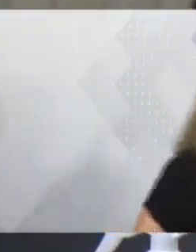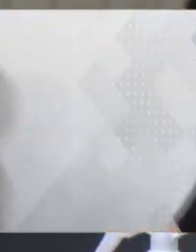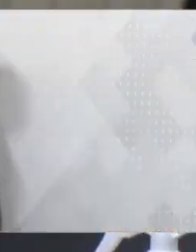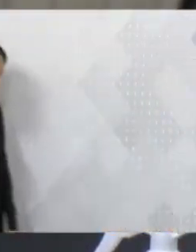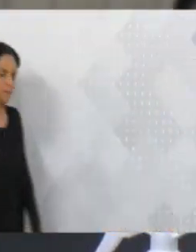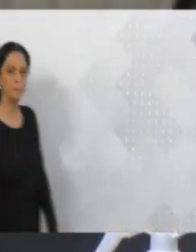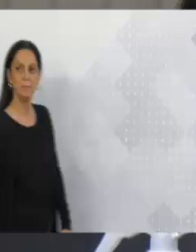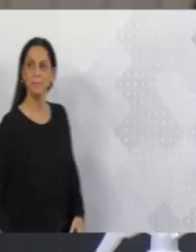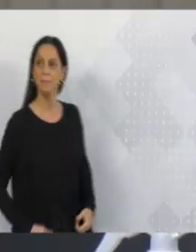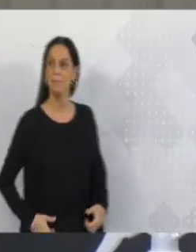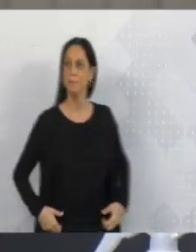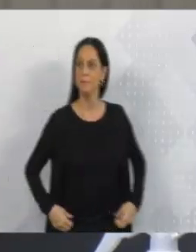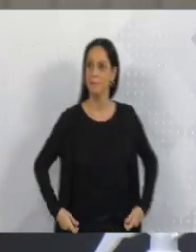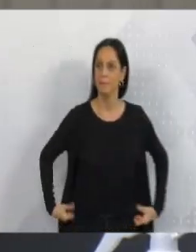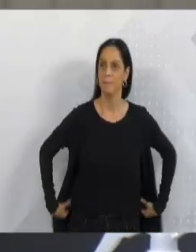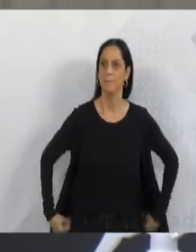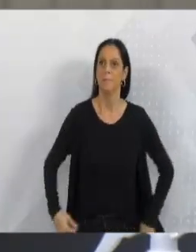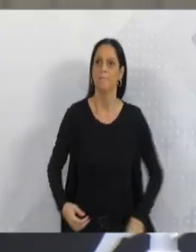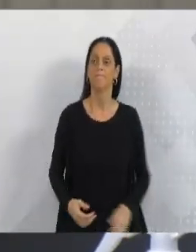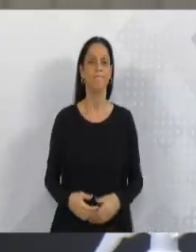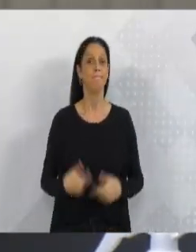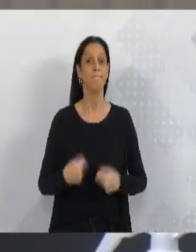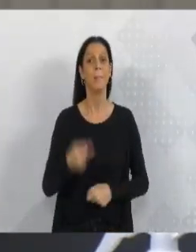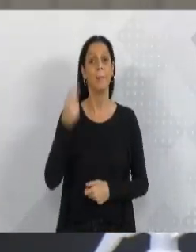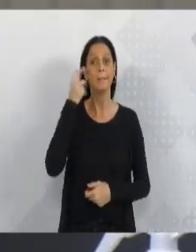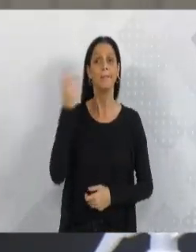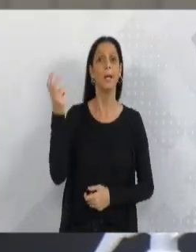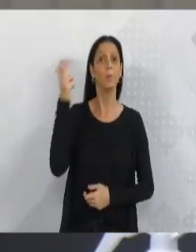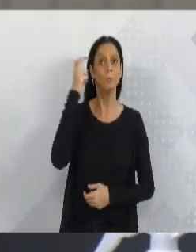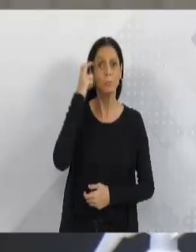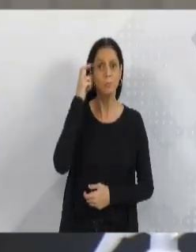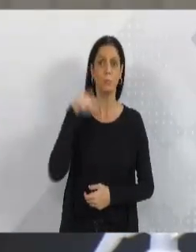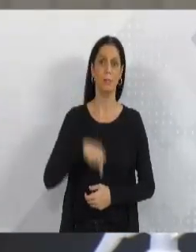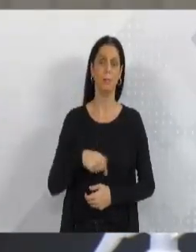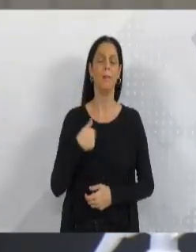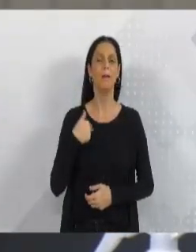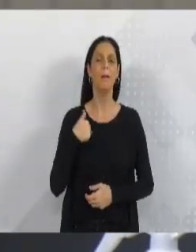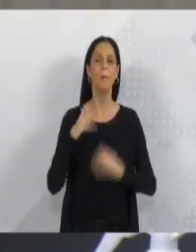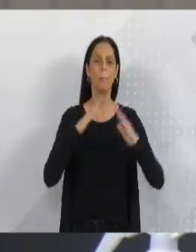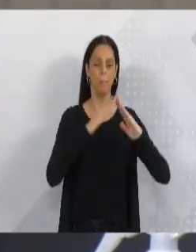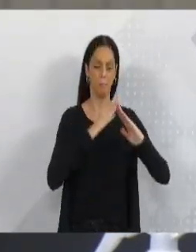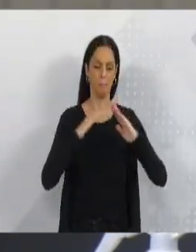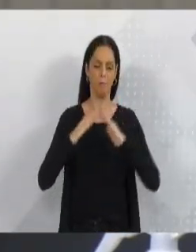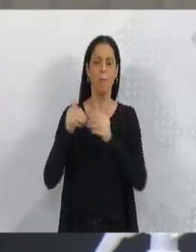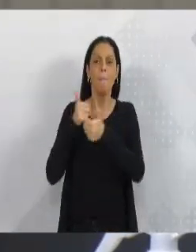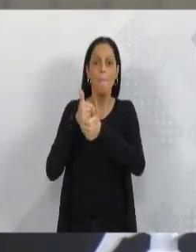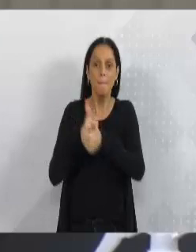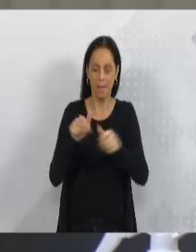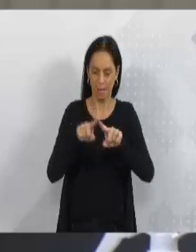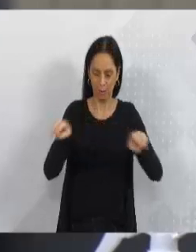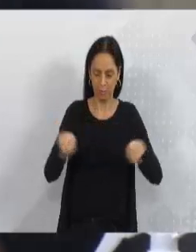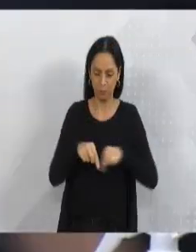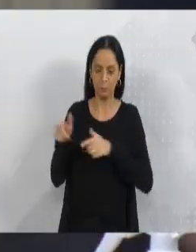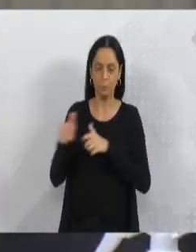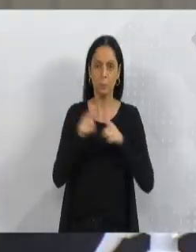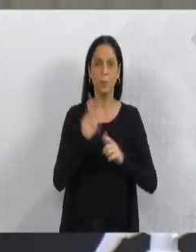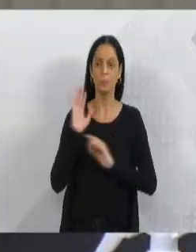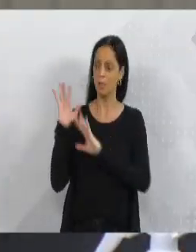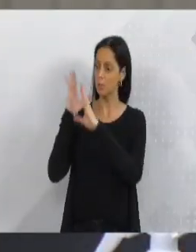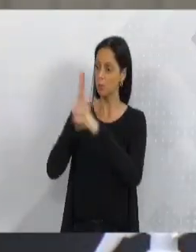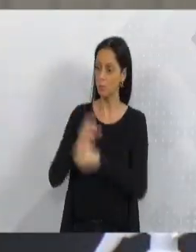que é isso? Eu moro próximo ao Clube Castilho Garcia Jordão com 143